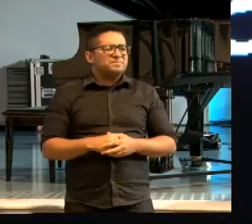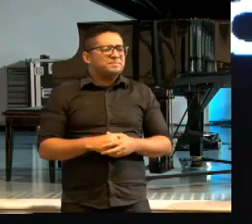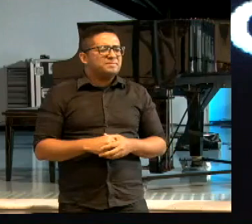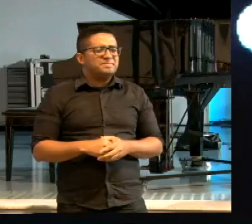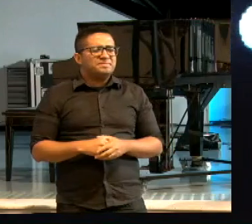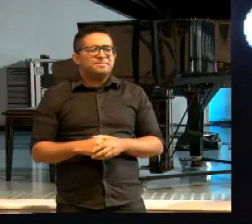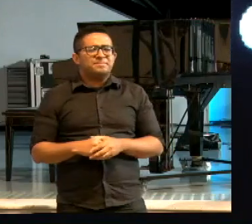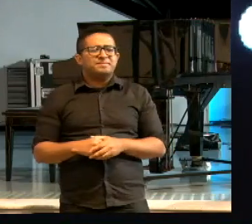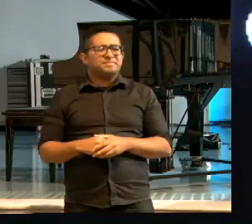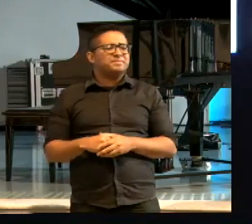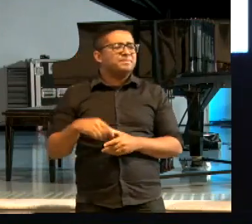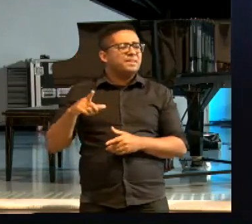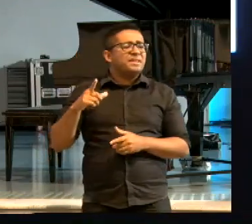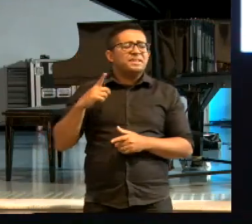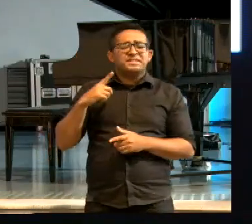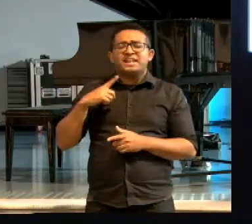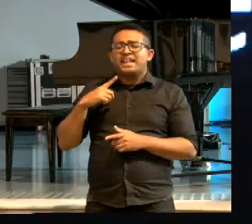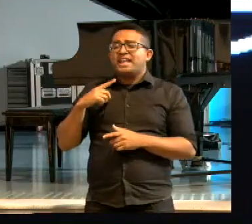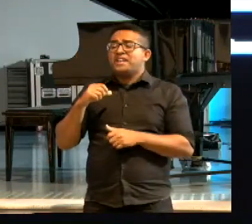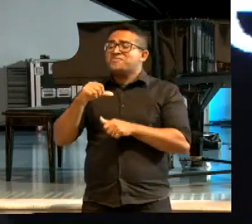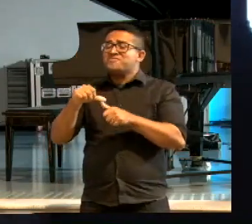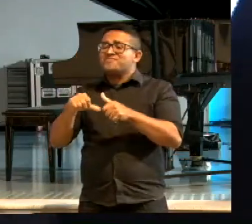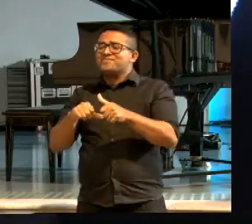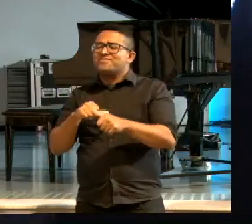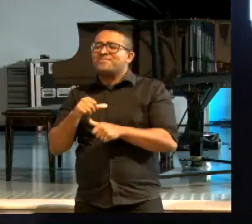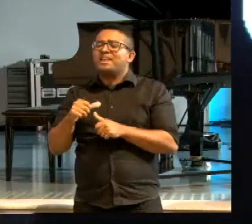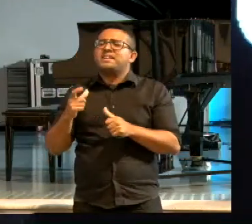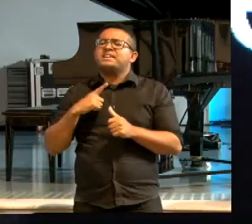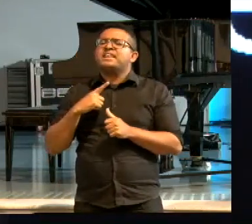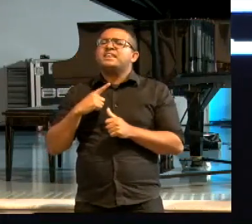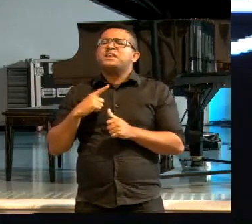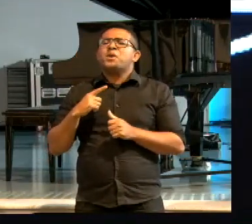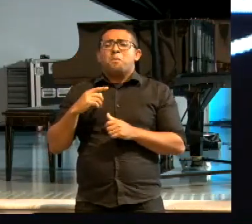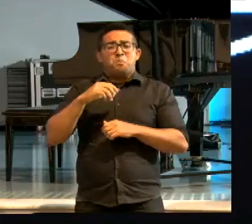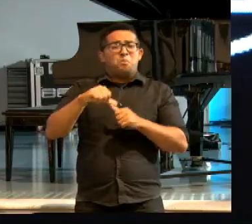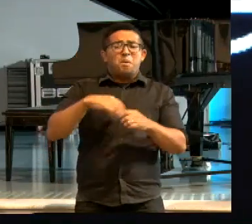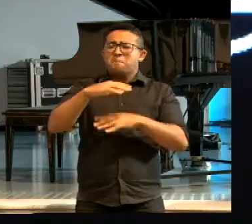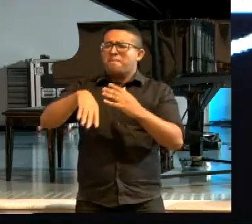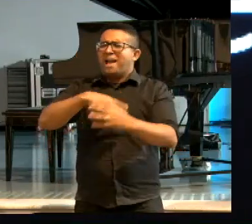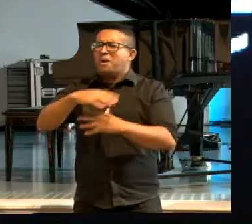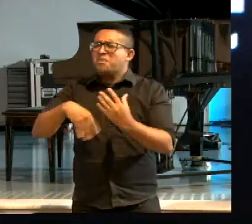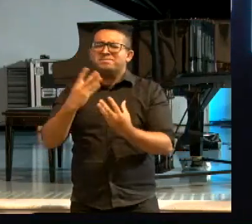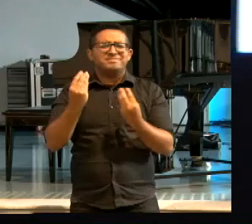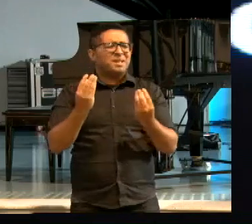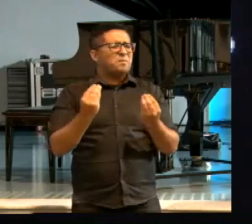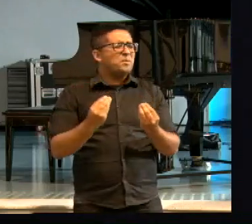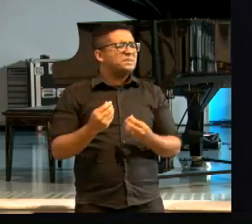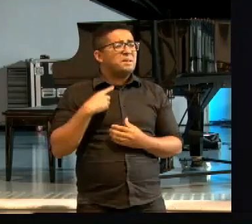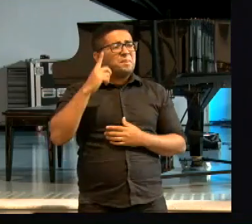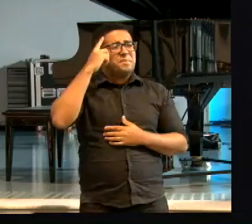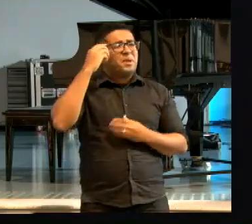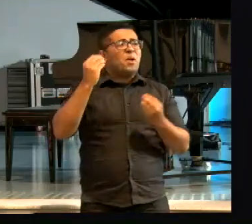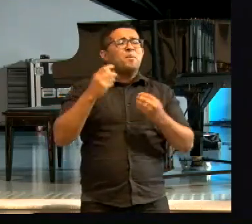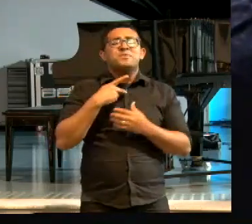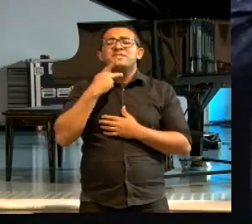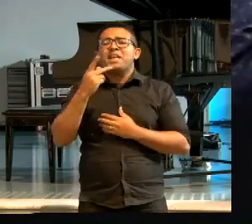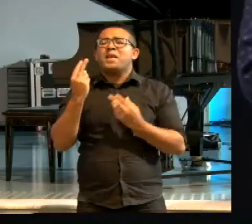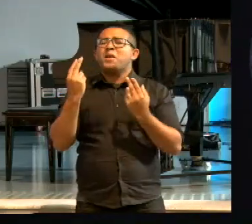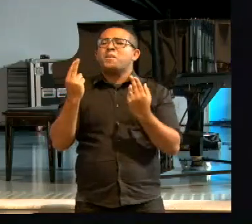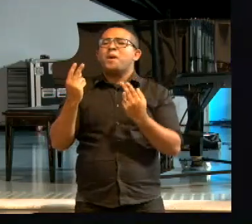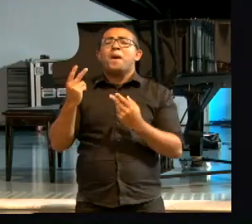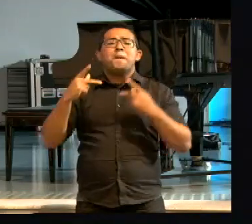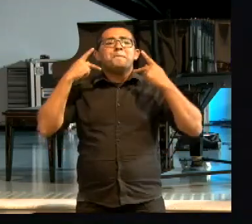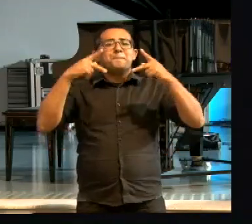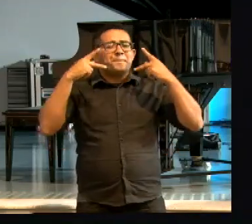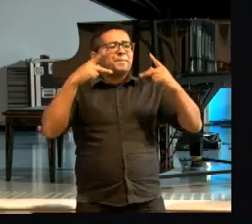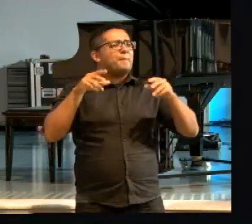Isso é o que tem se tornado um comportamento tão generalizado, que eu não posso dizer que, como, né, pregador,